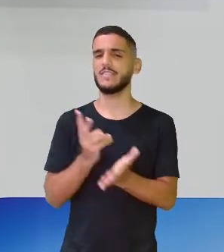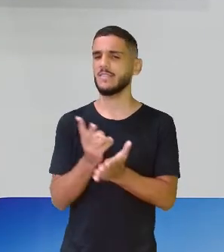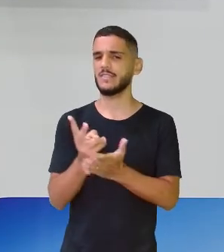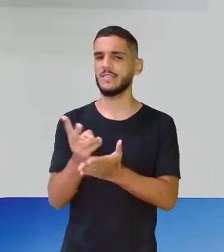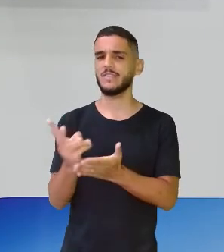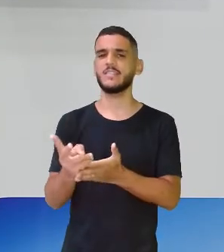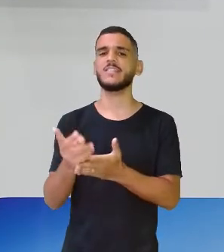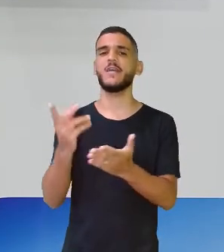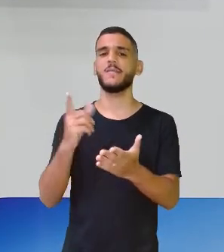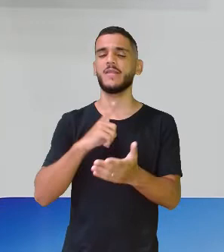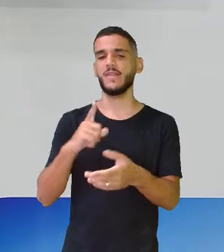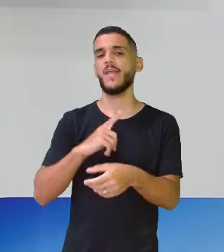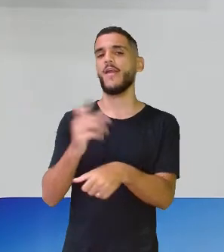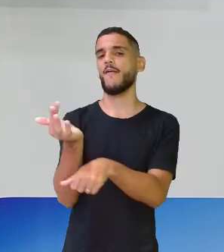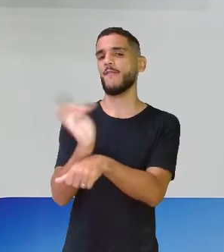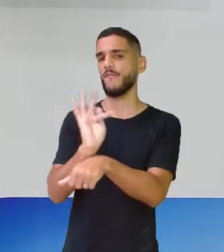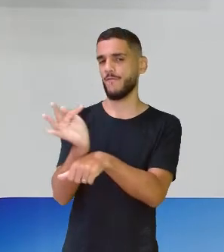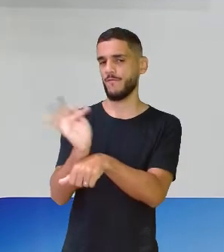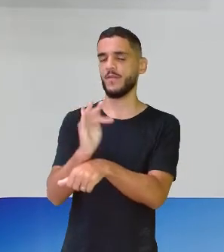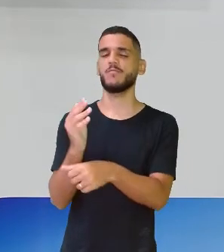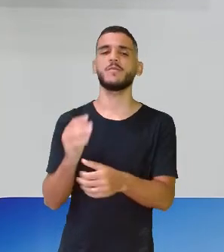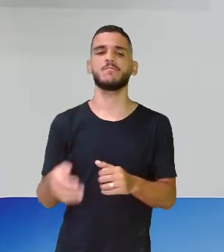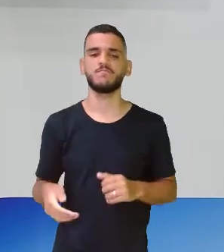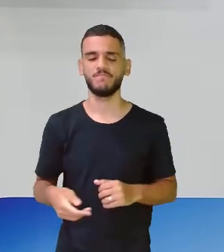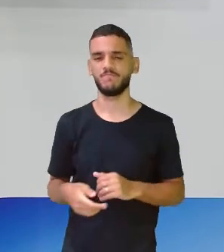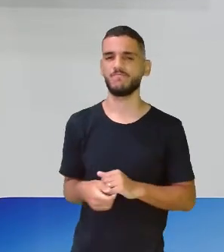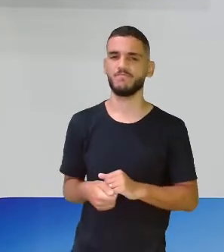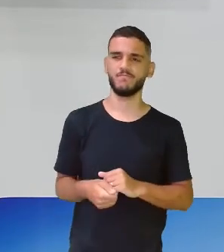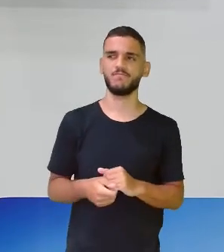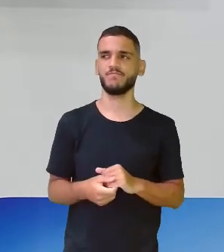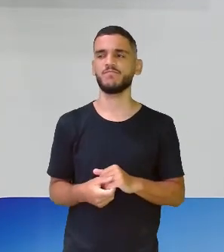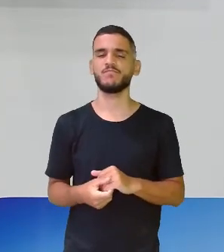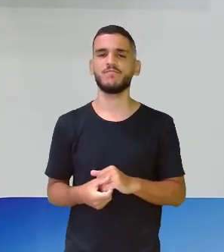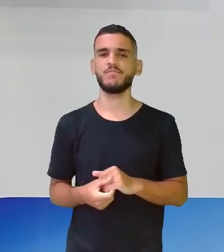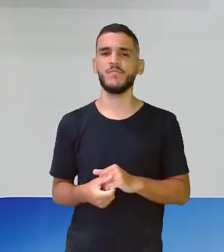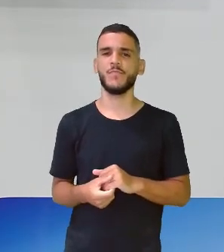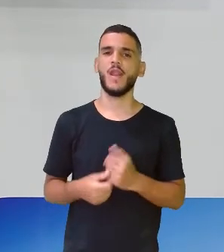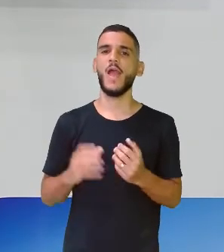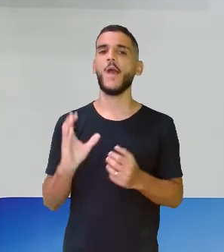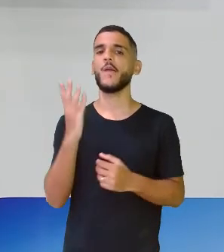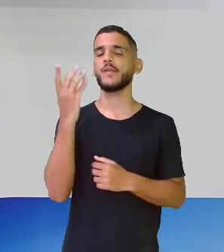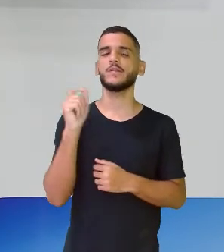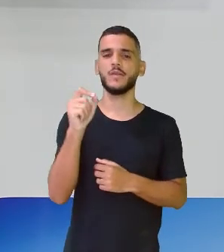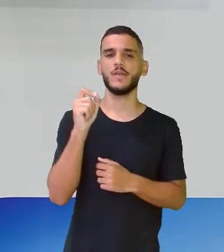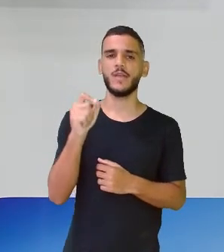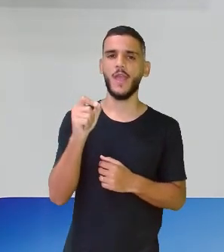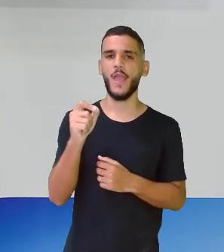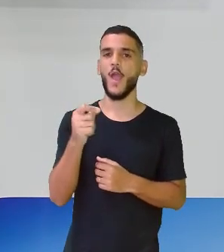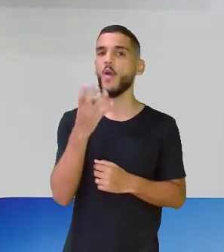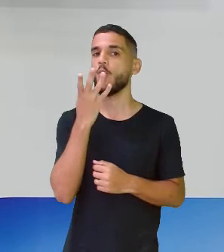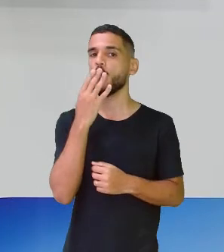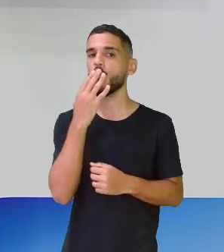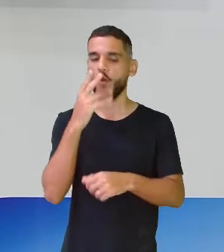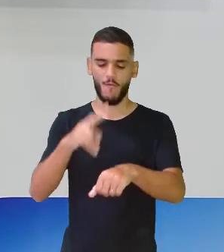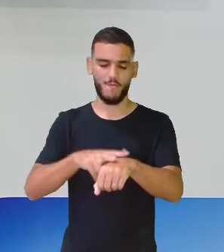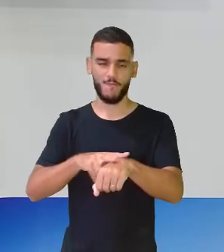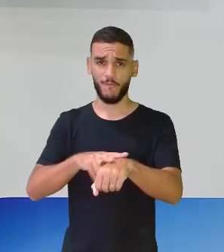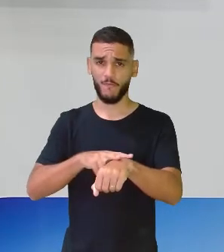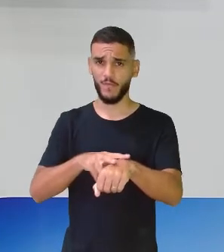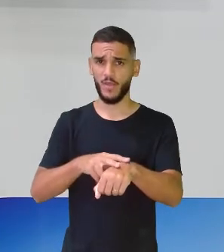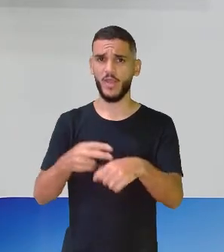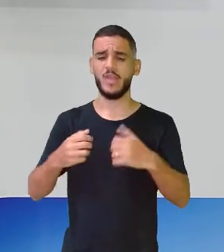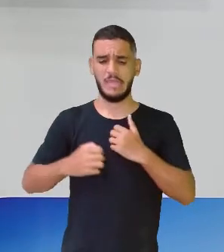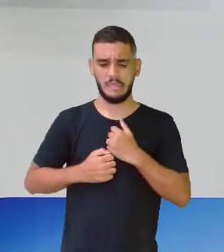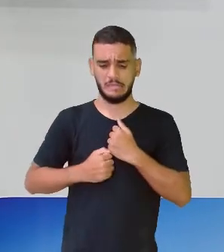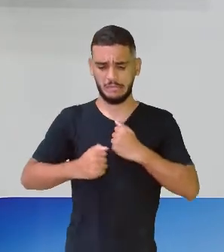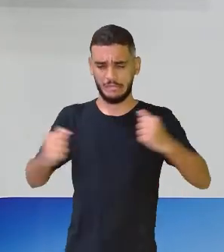filmes. Então vocês sabem, né, como é que o Incrível Hulk se transforma? Quando ele vira o Incrível Hulk, ele fica verde e ele rasga todas as roupas e